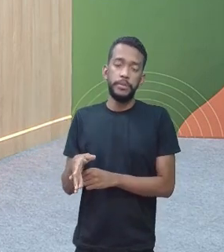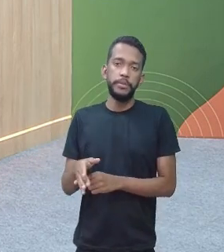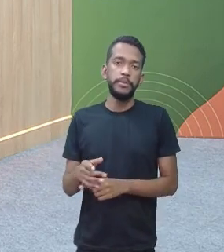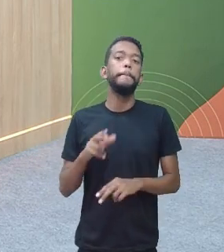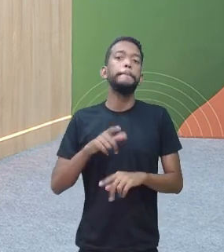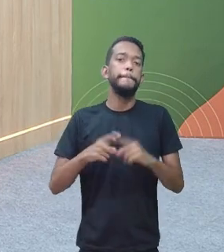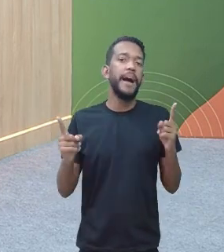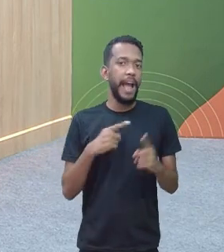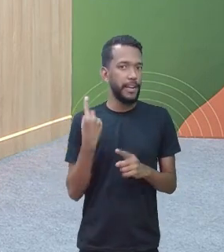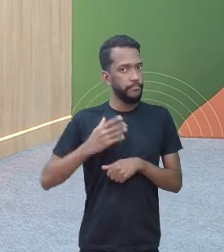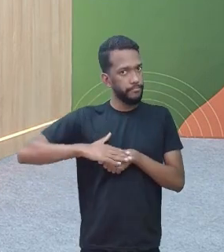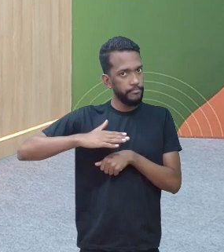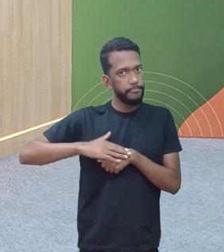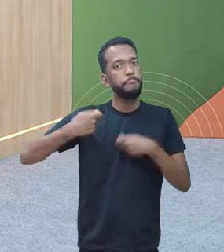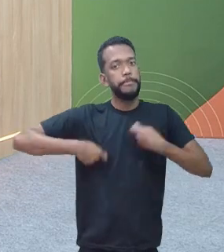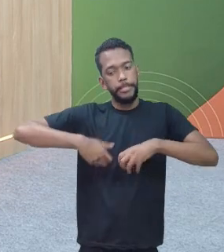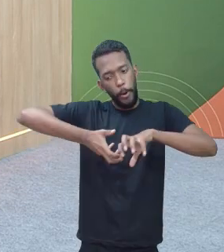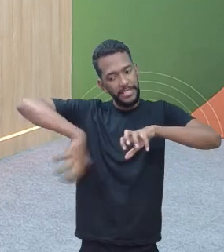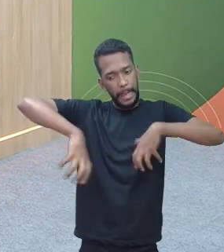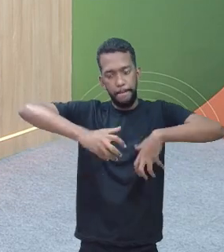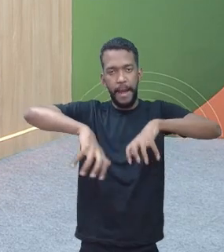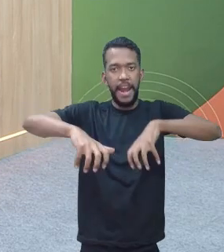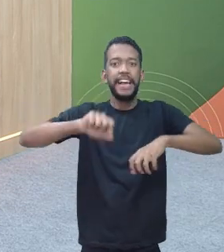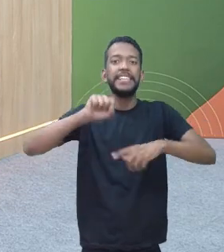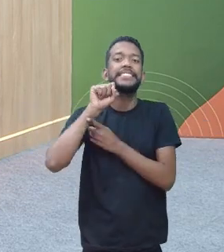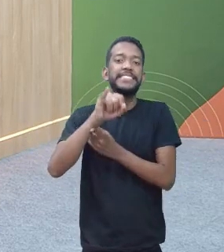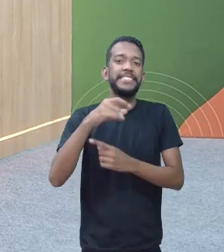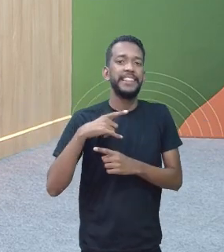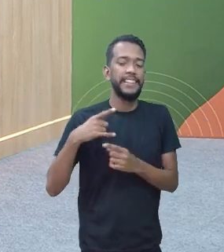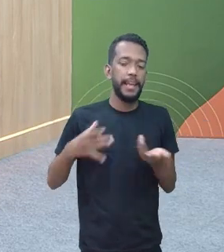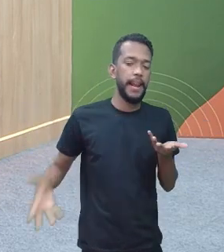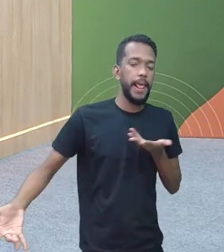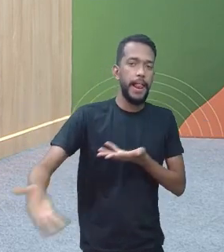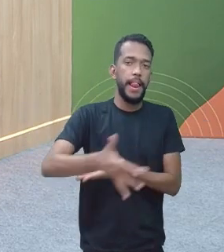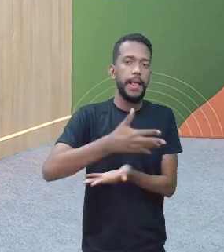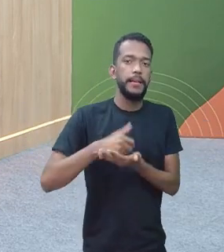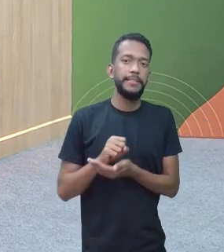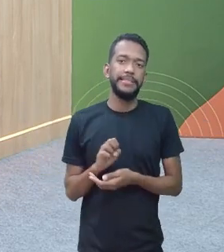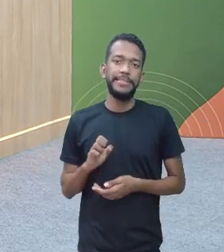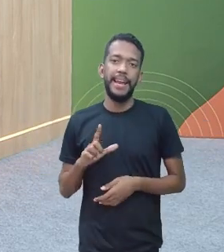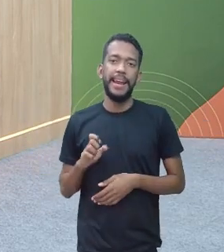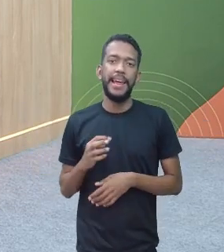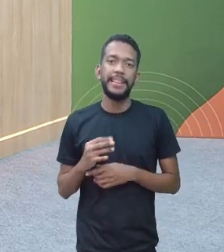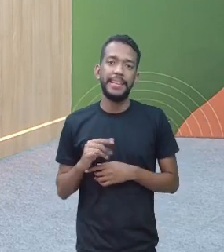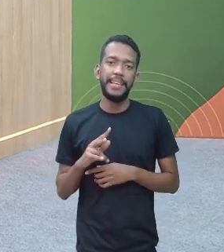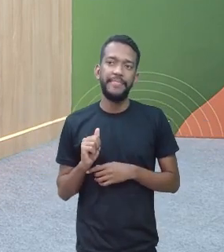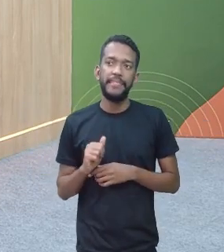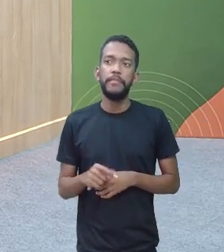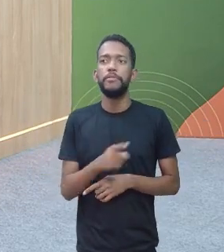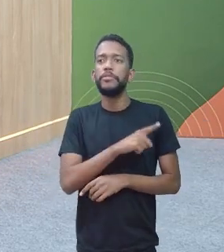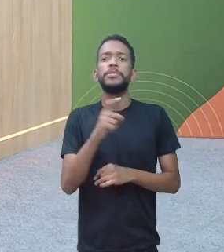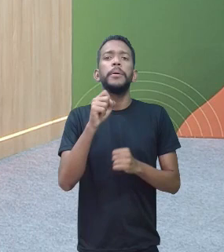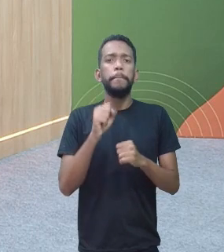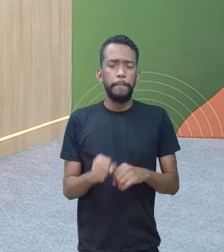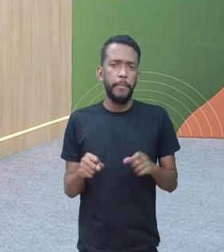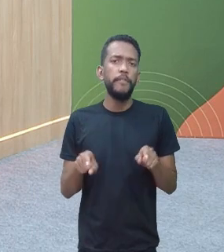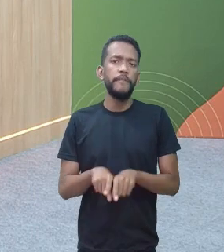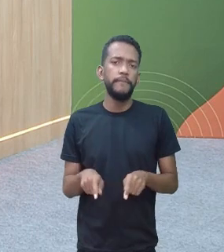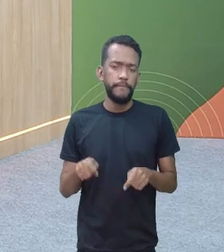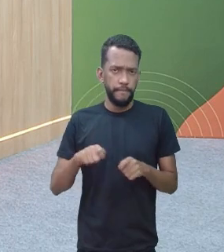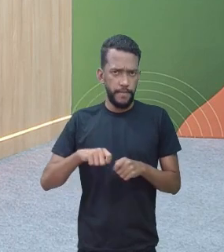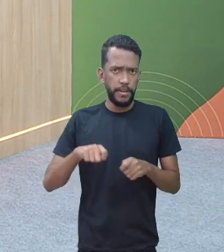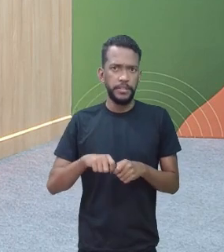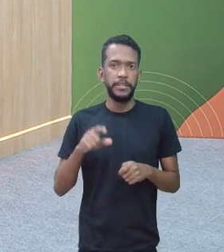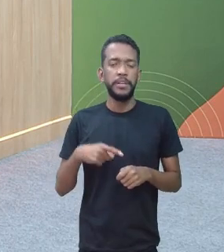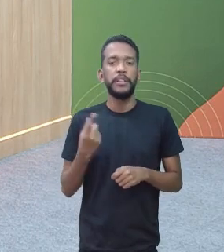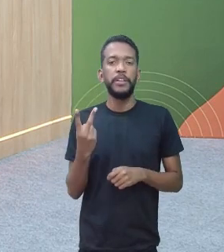obrigação nossa fazer a separação, uma vez que a ideia é a coleta seletiva do lixo. Você pode fazer isso de maneira bem simples.